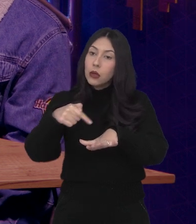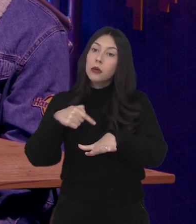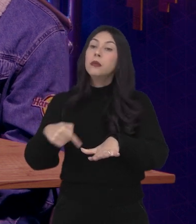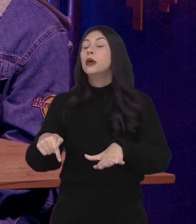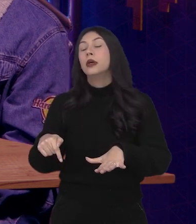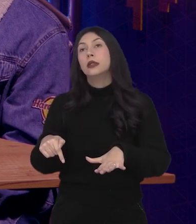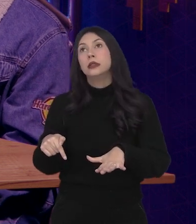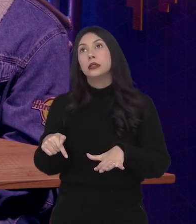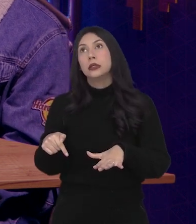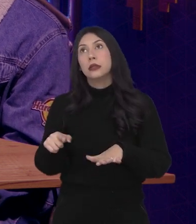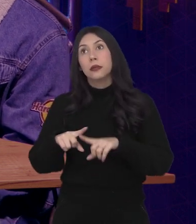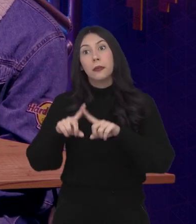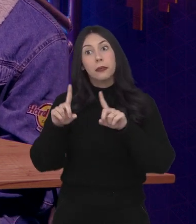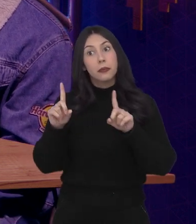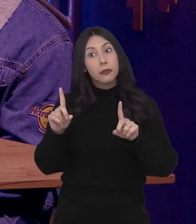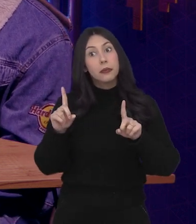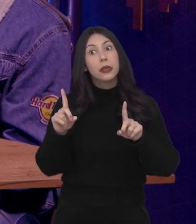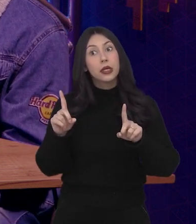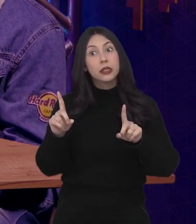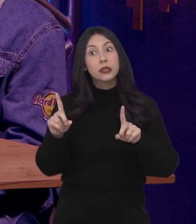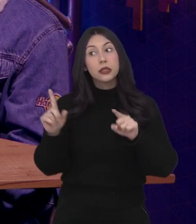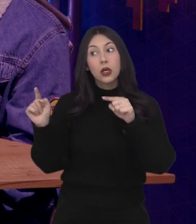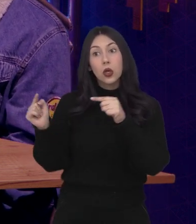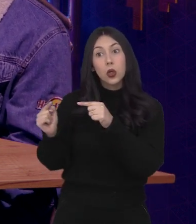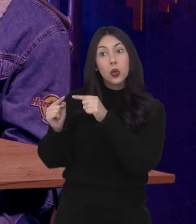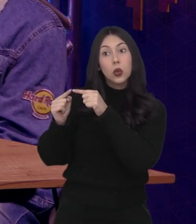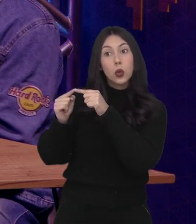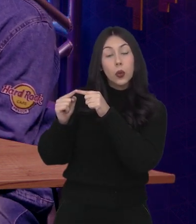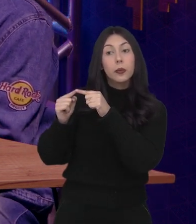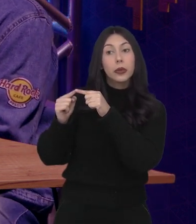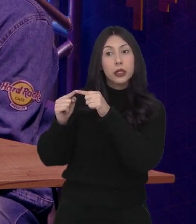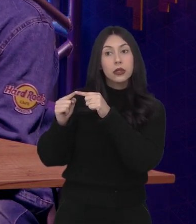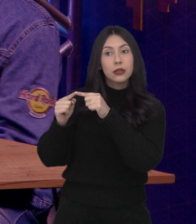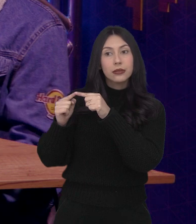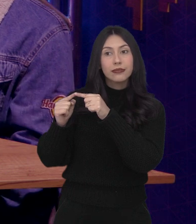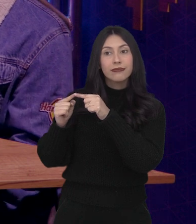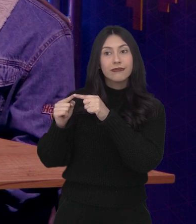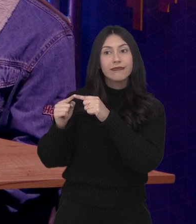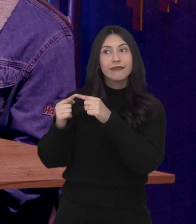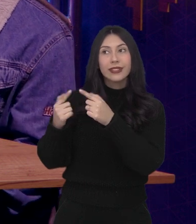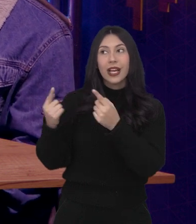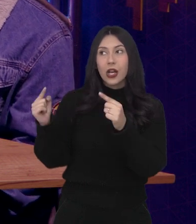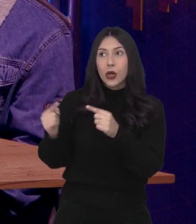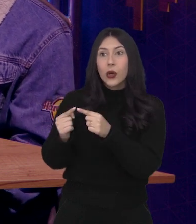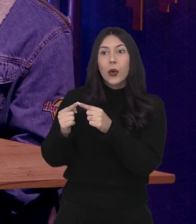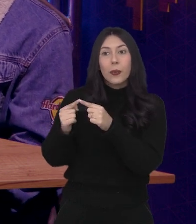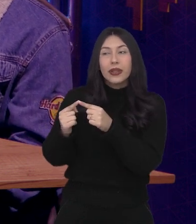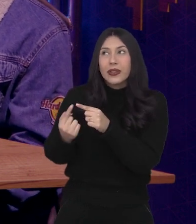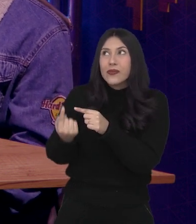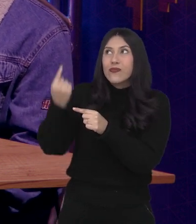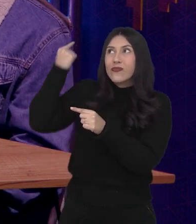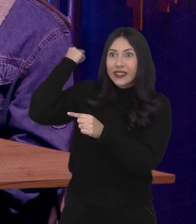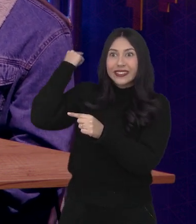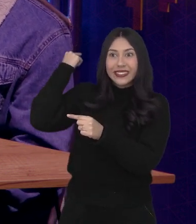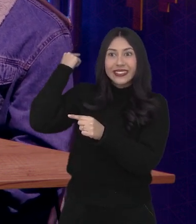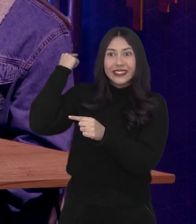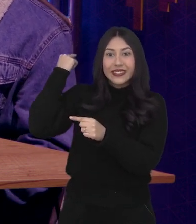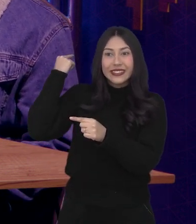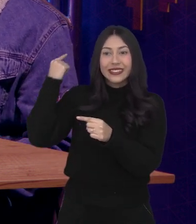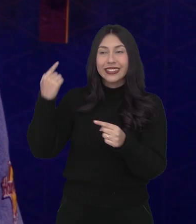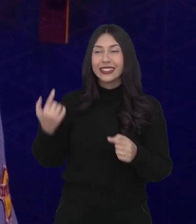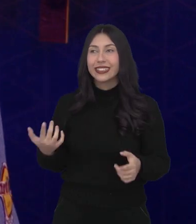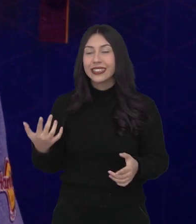também, mas tem muita ligação, as Olimpíadas atuais têm muita ligação ainda com as Olimpíadas da